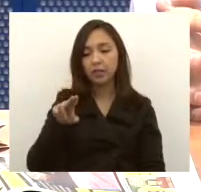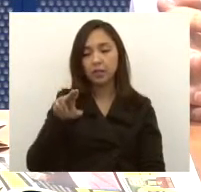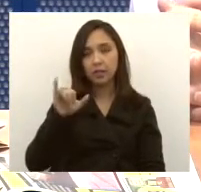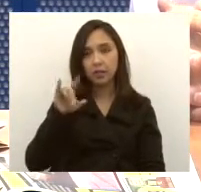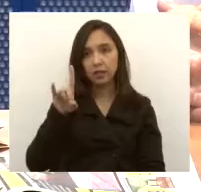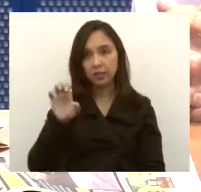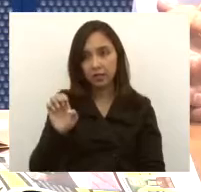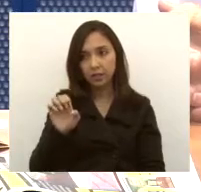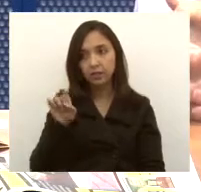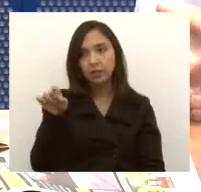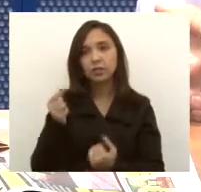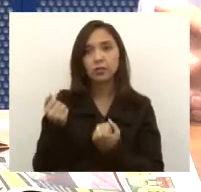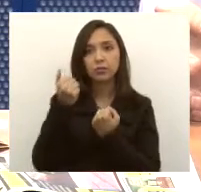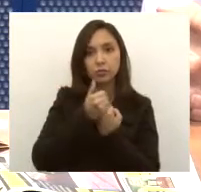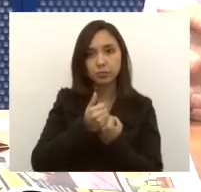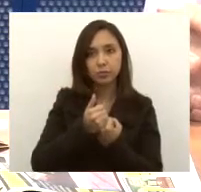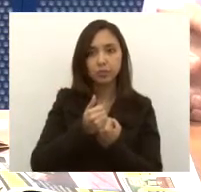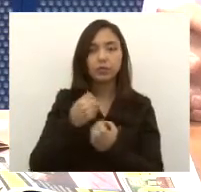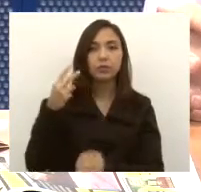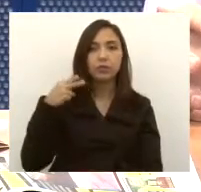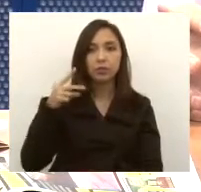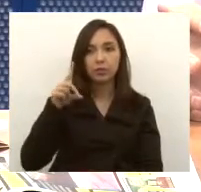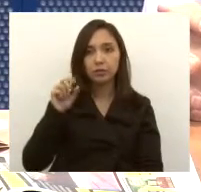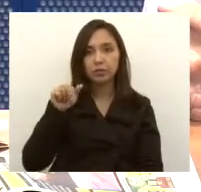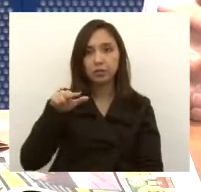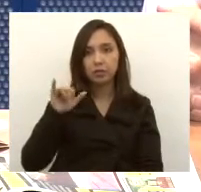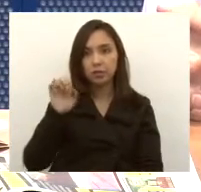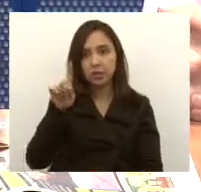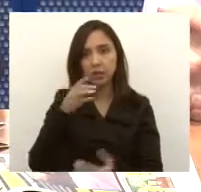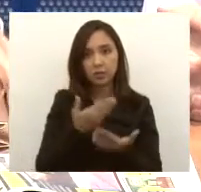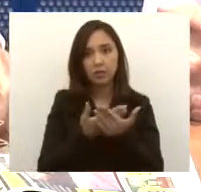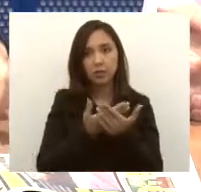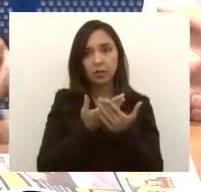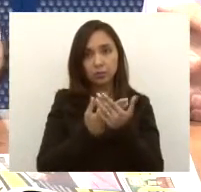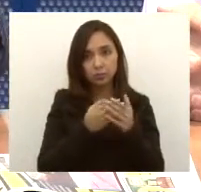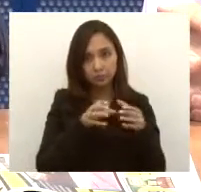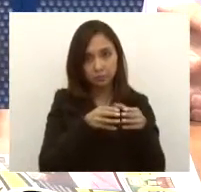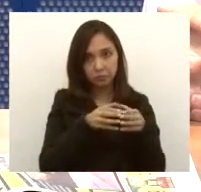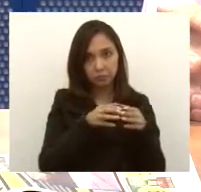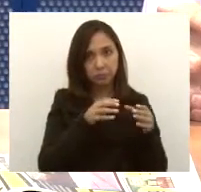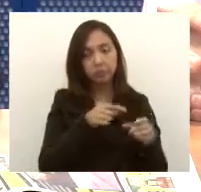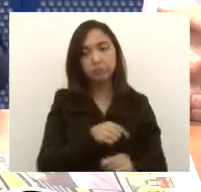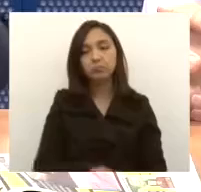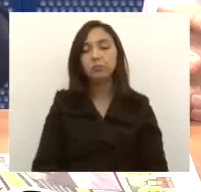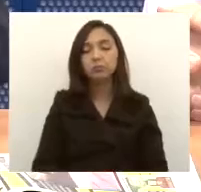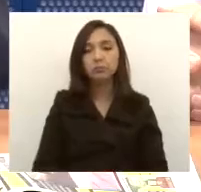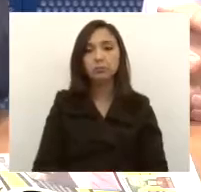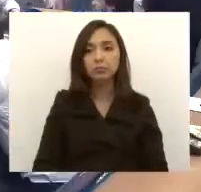para substituir o vereador Daniel Soares na Comissão de Educação como membro.